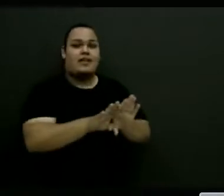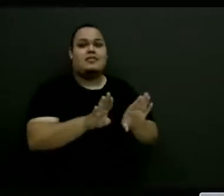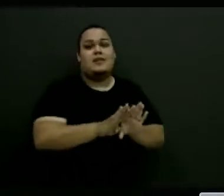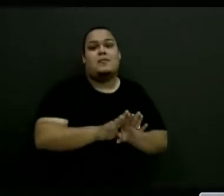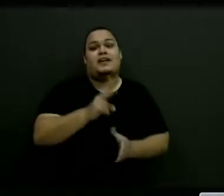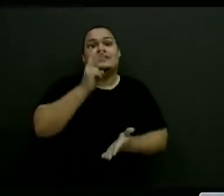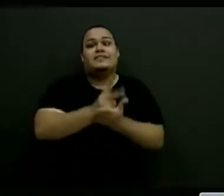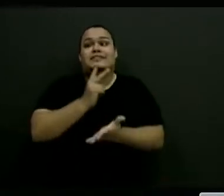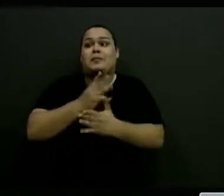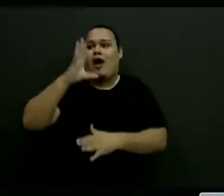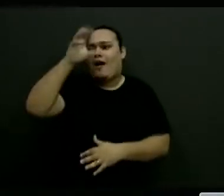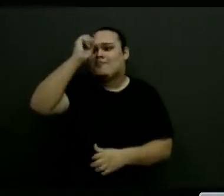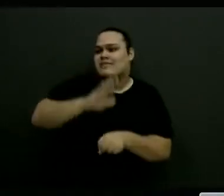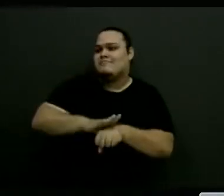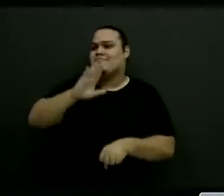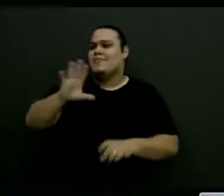a direção do Pai.